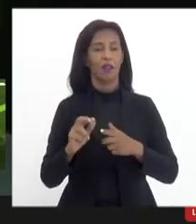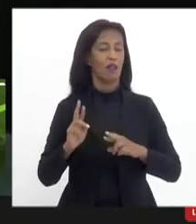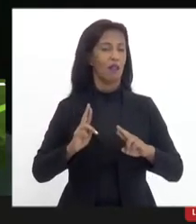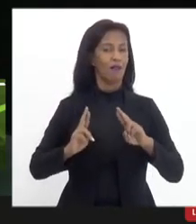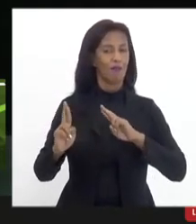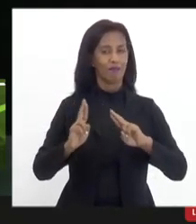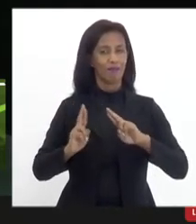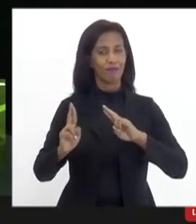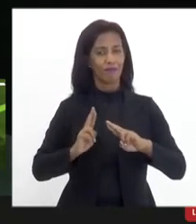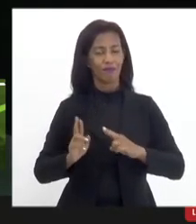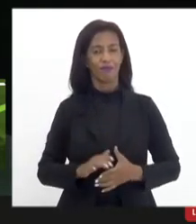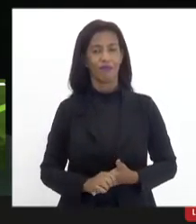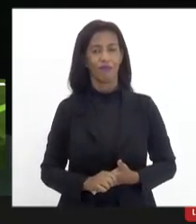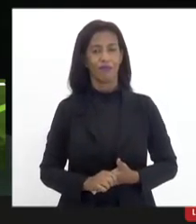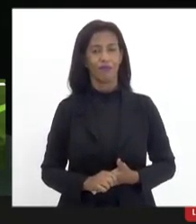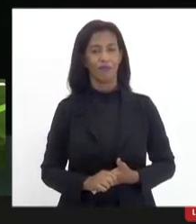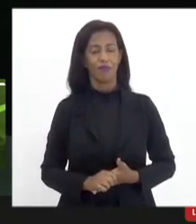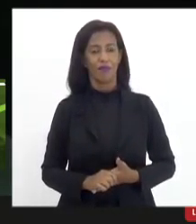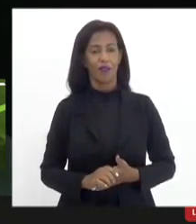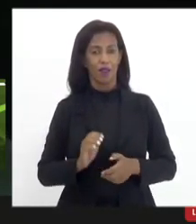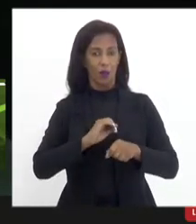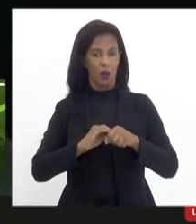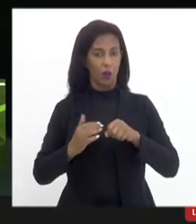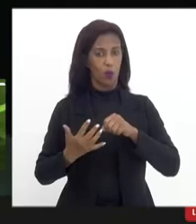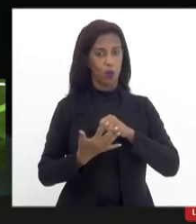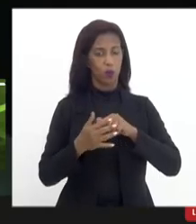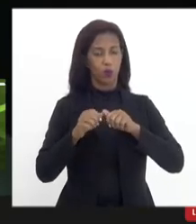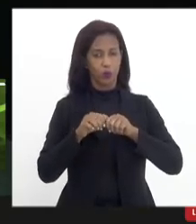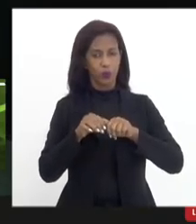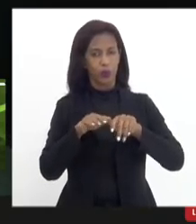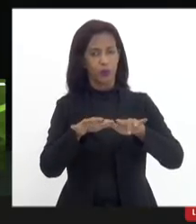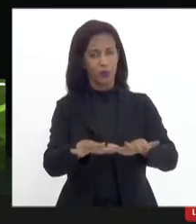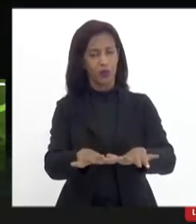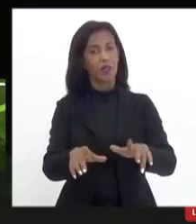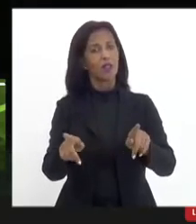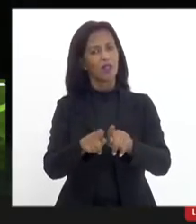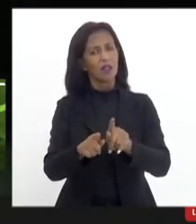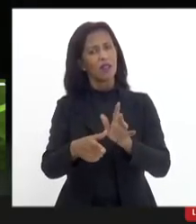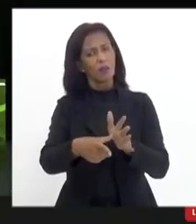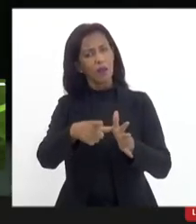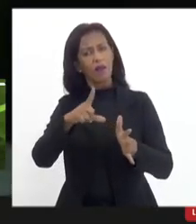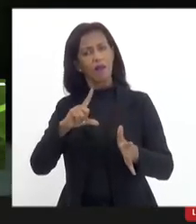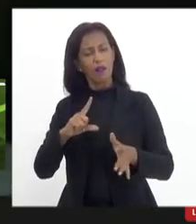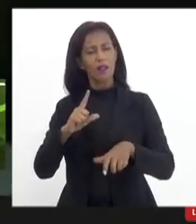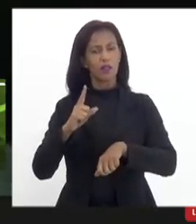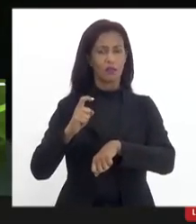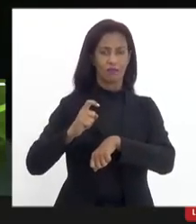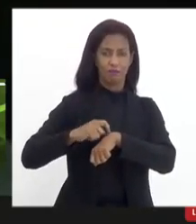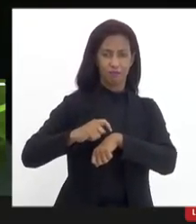relação a essa Covid aí, e muito antes mesmo desses